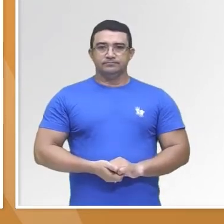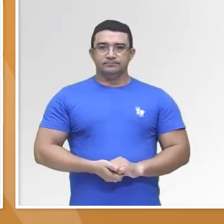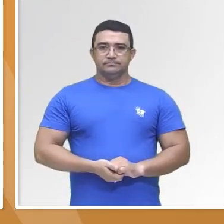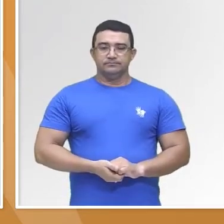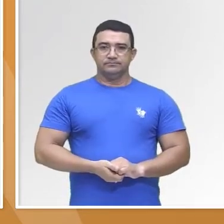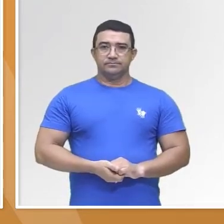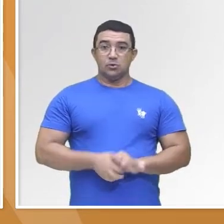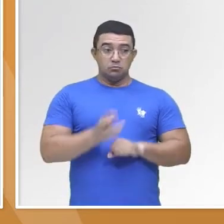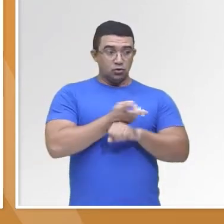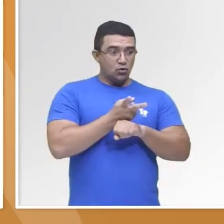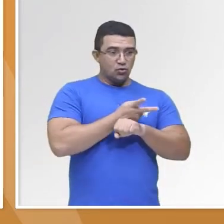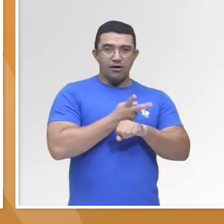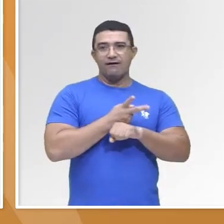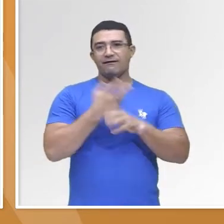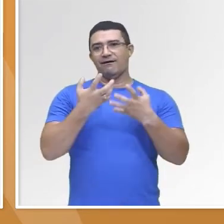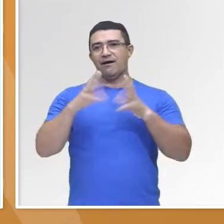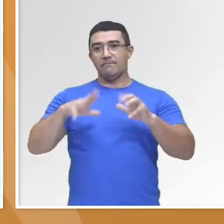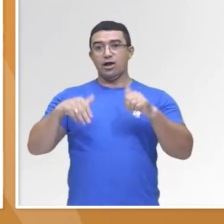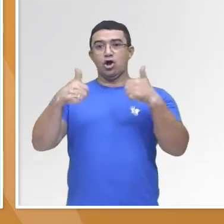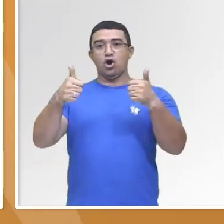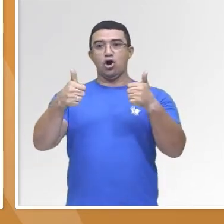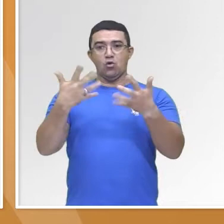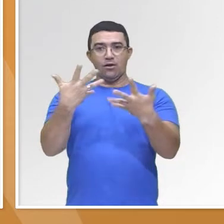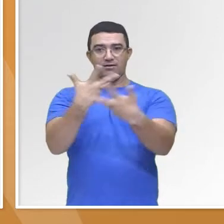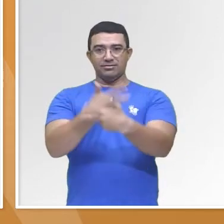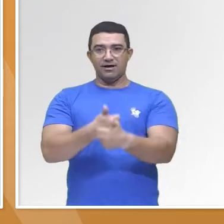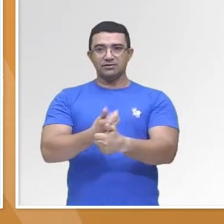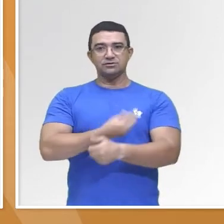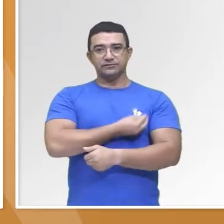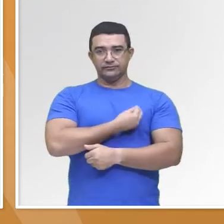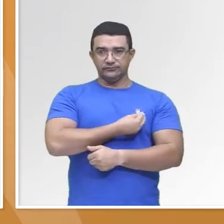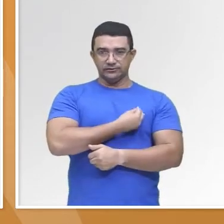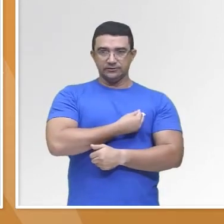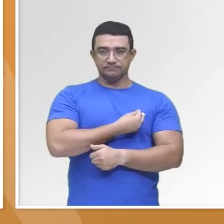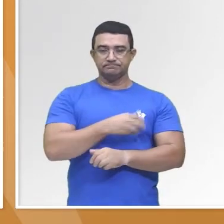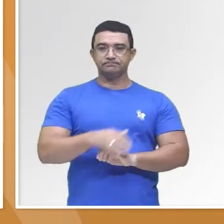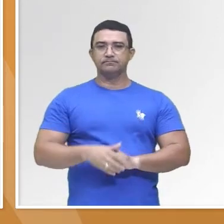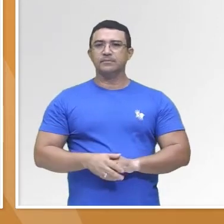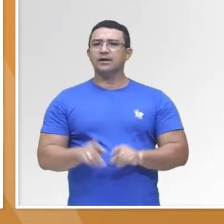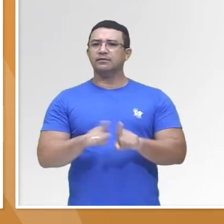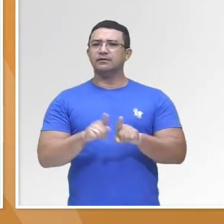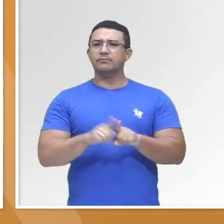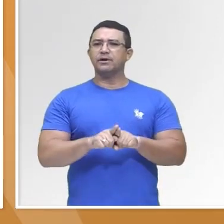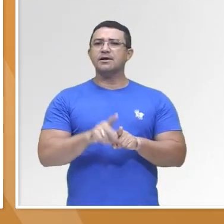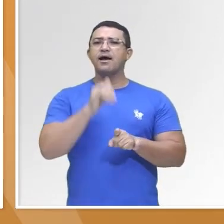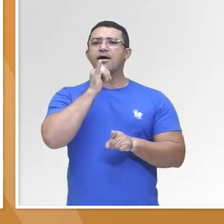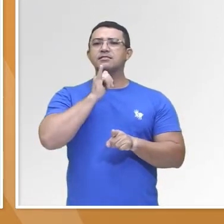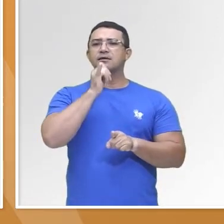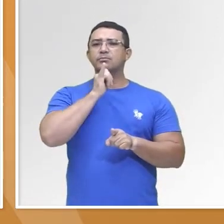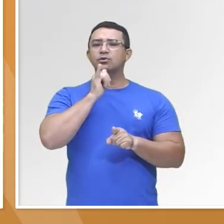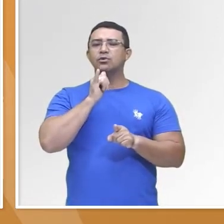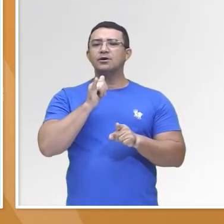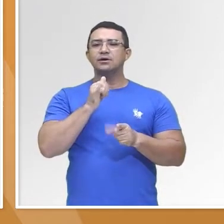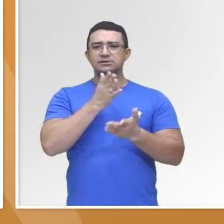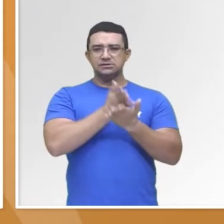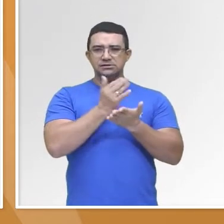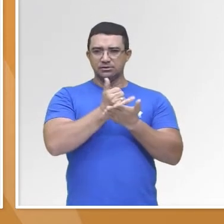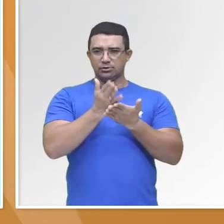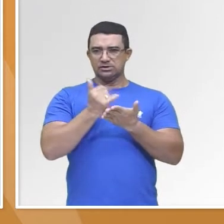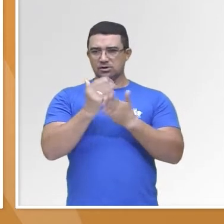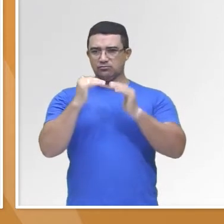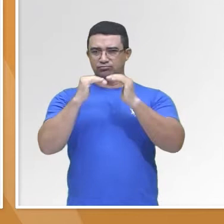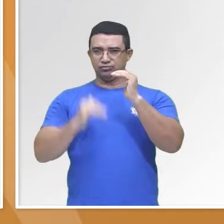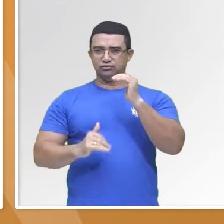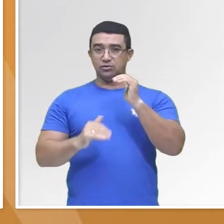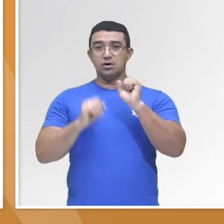melhores condições, tá? Gente, ainda como exemplo de distribuição desigual da população, nós podemos